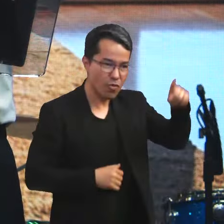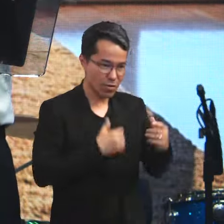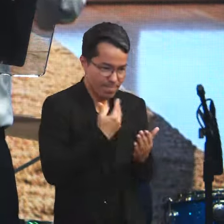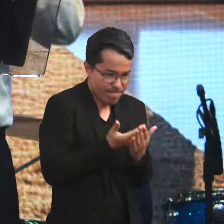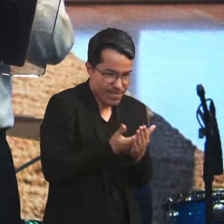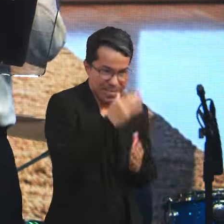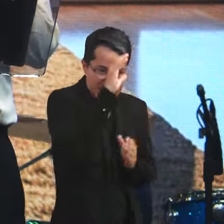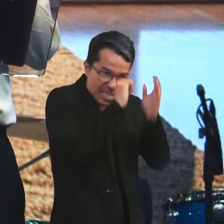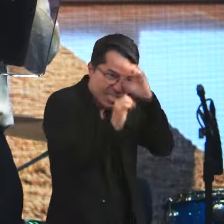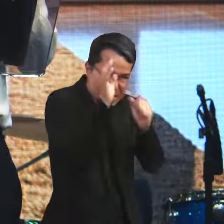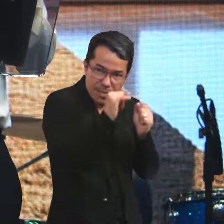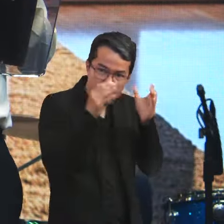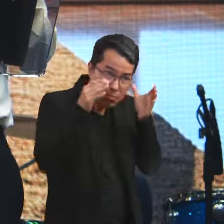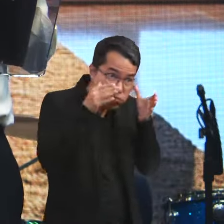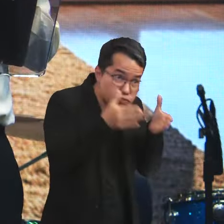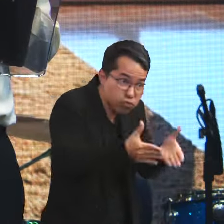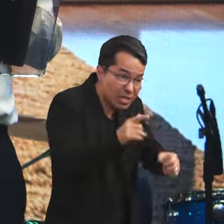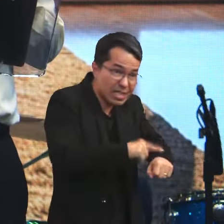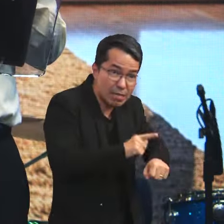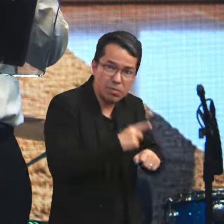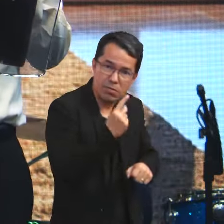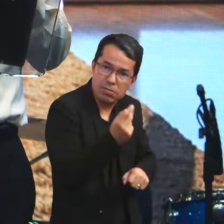parao a